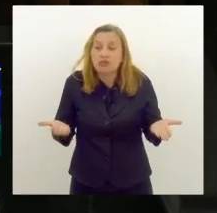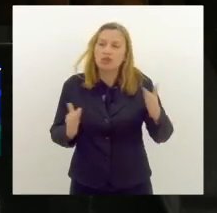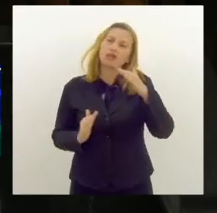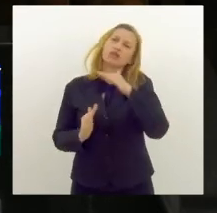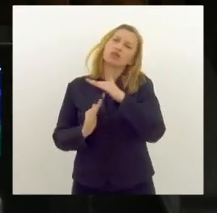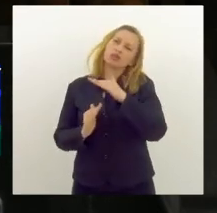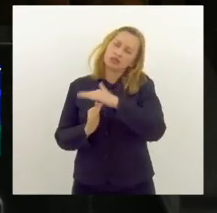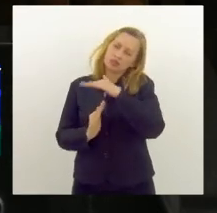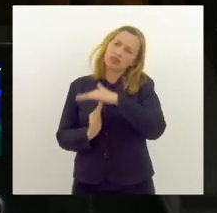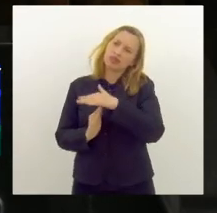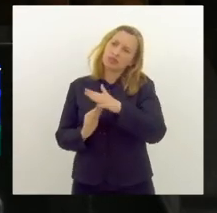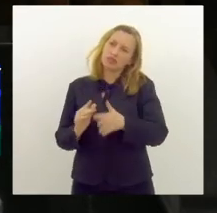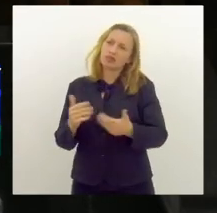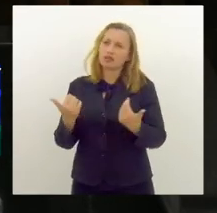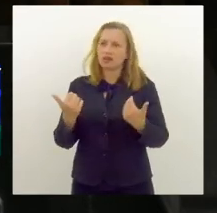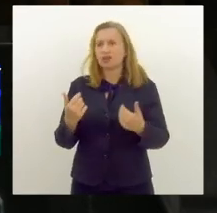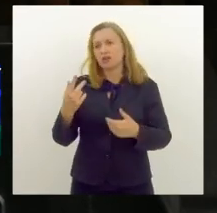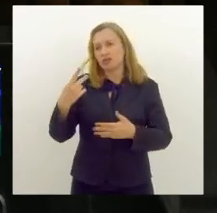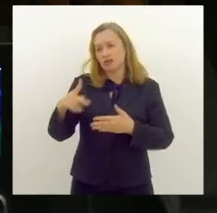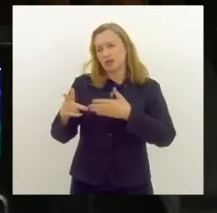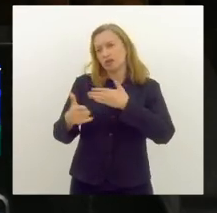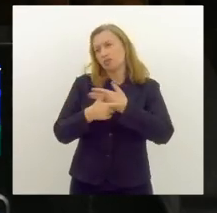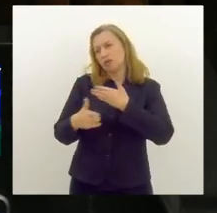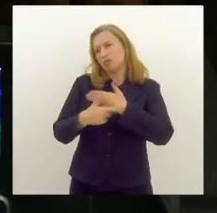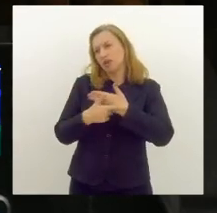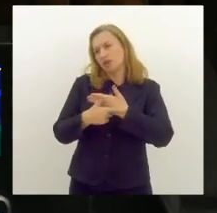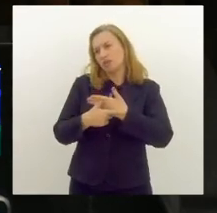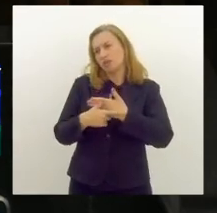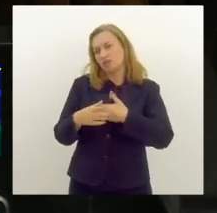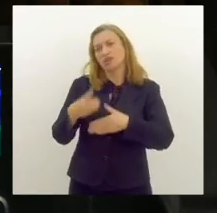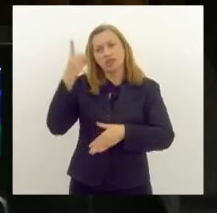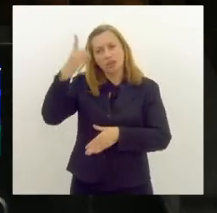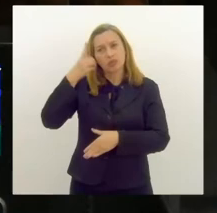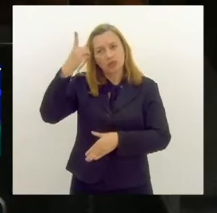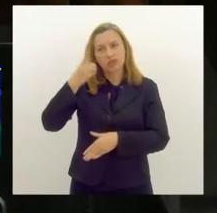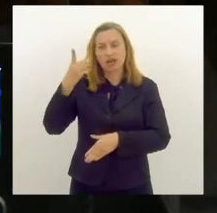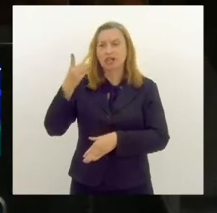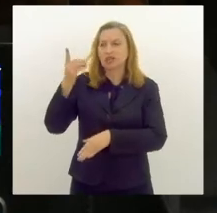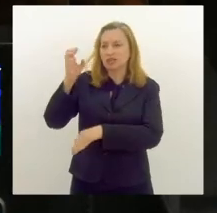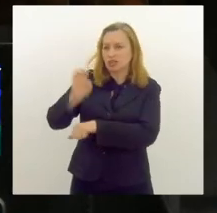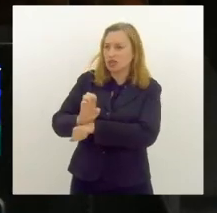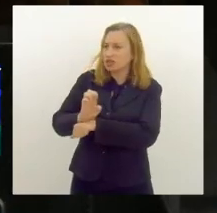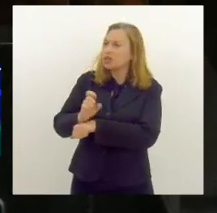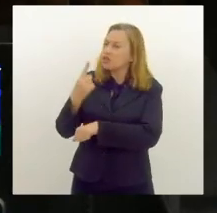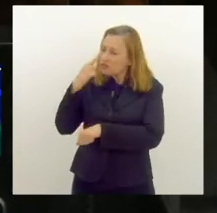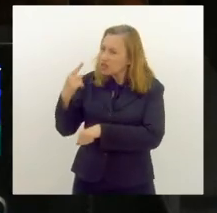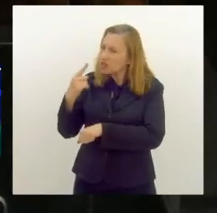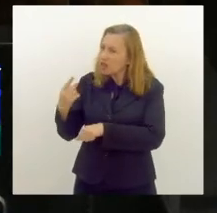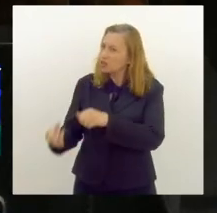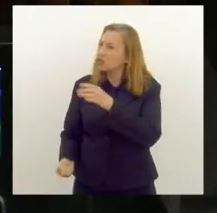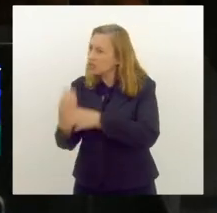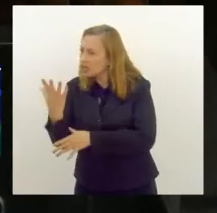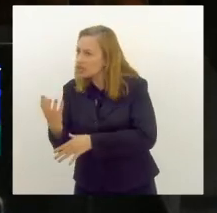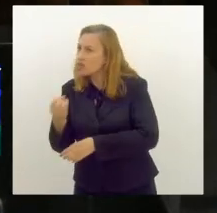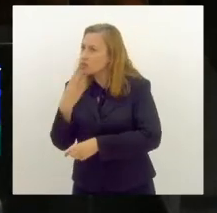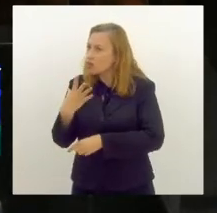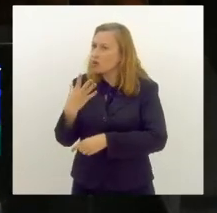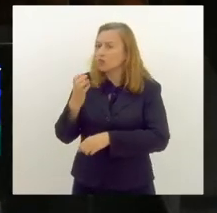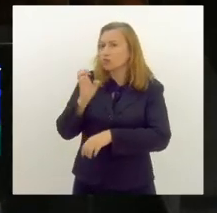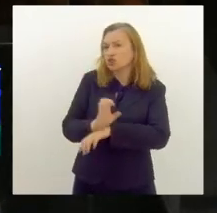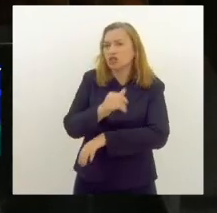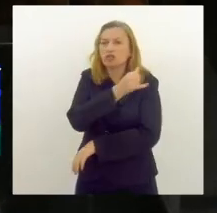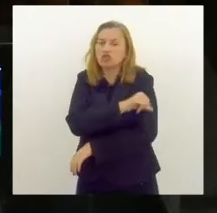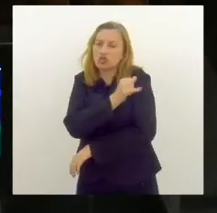limite-se ao seu papel no Legislativo. Proponha algo de construtivo para o Rio de Janeiro, coisa que eu não vejo